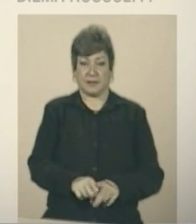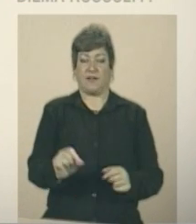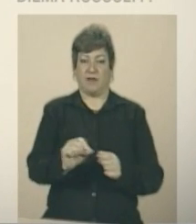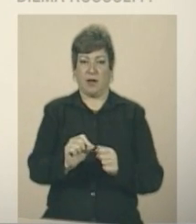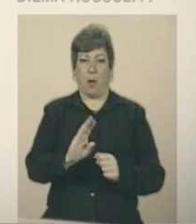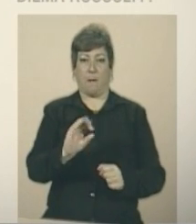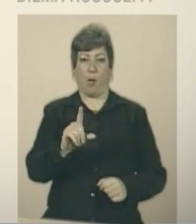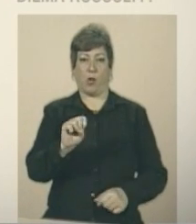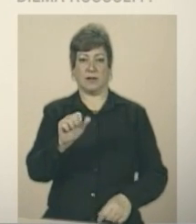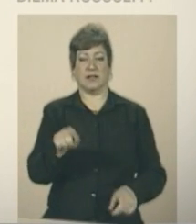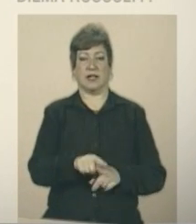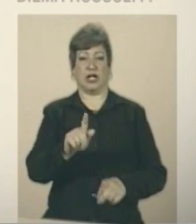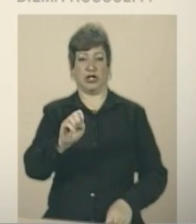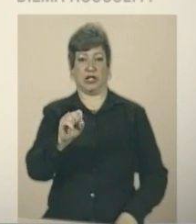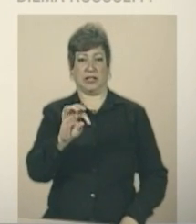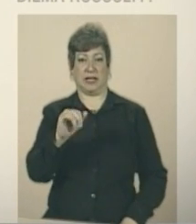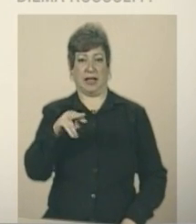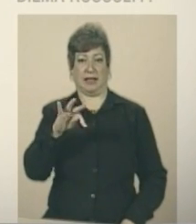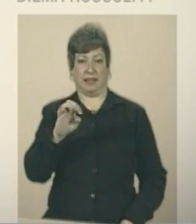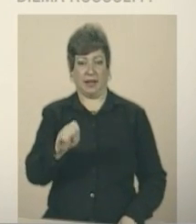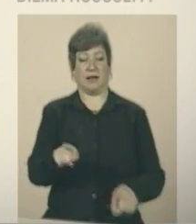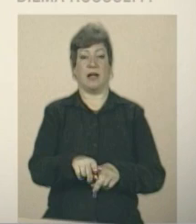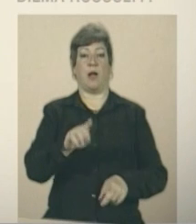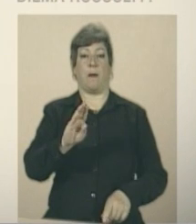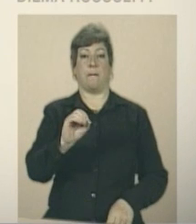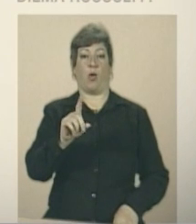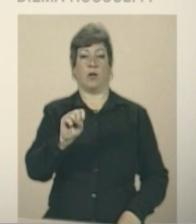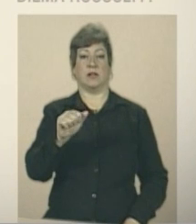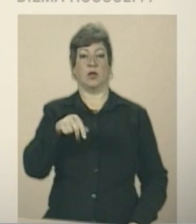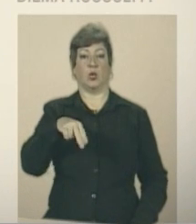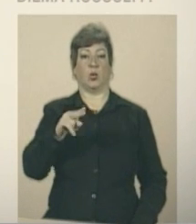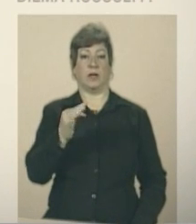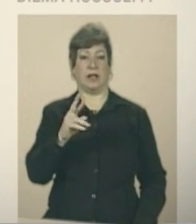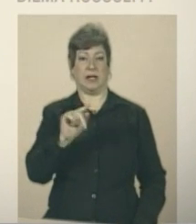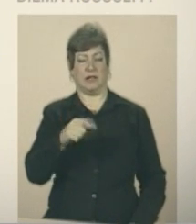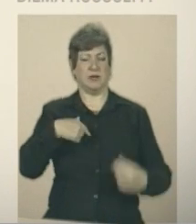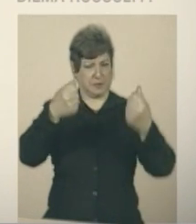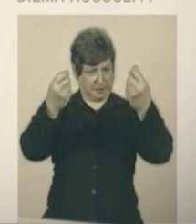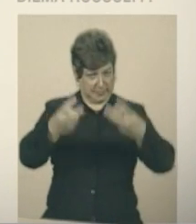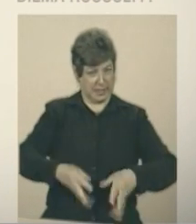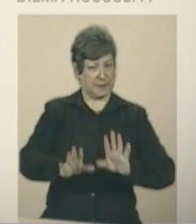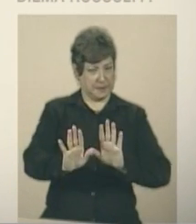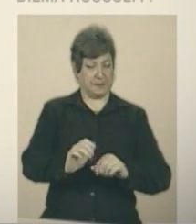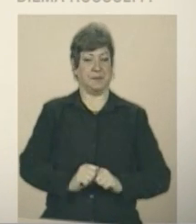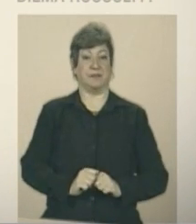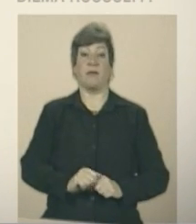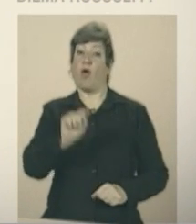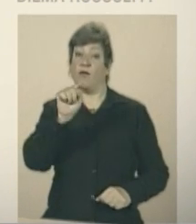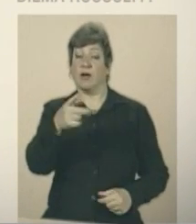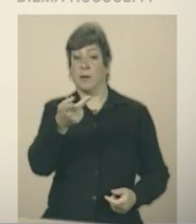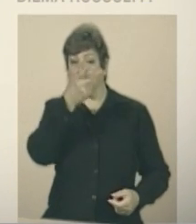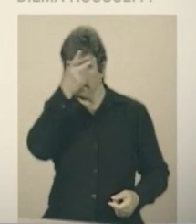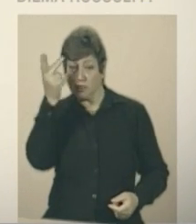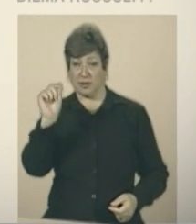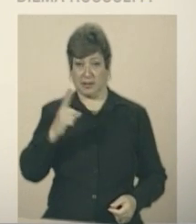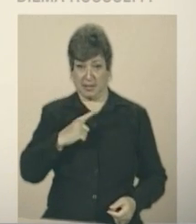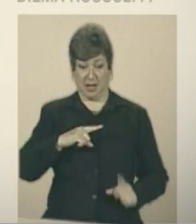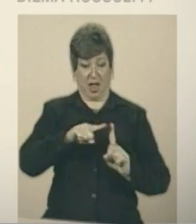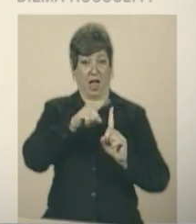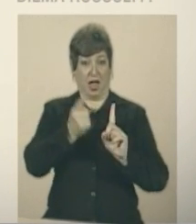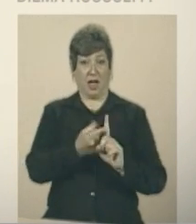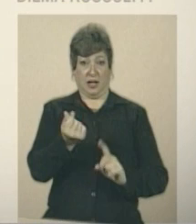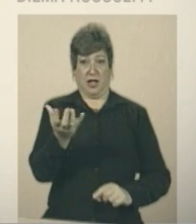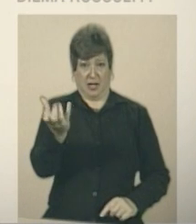gestante e o Bolsa nutriz vou explicar direitinho o que é isso Você que ficou grávida e recebe o bolsa